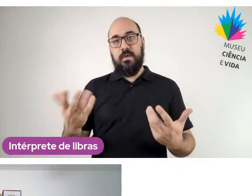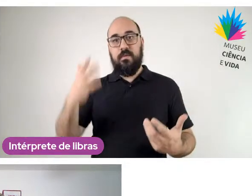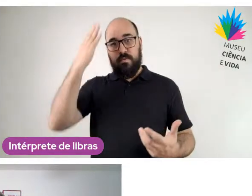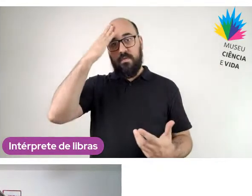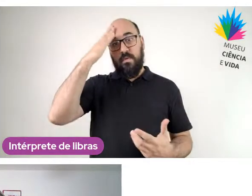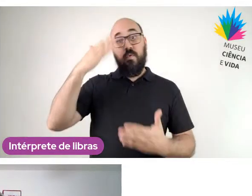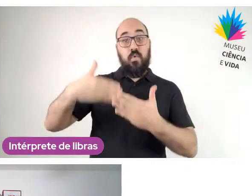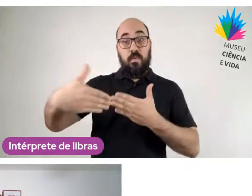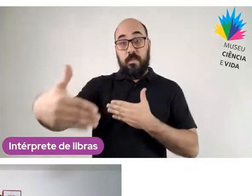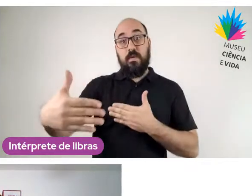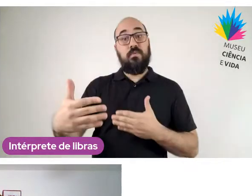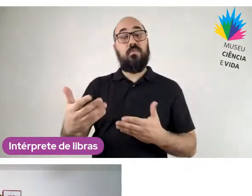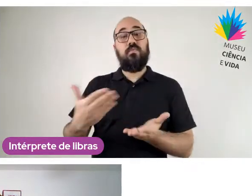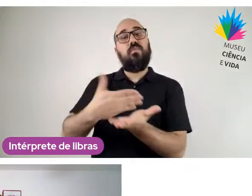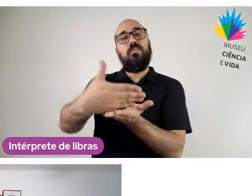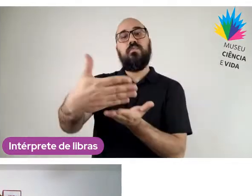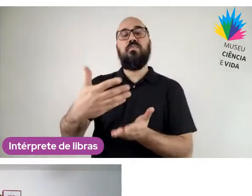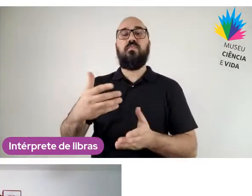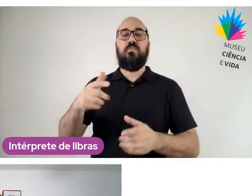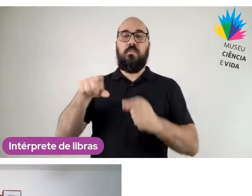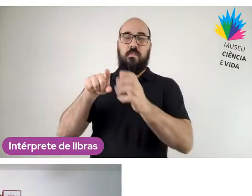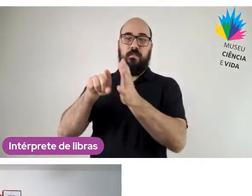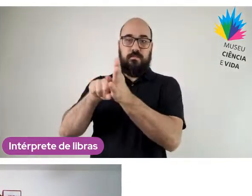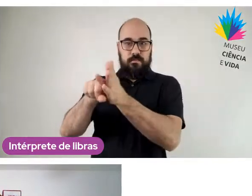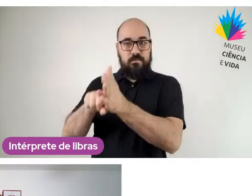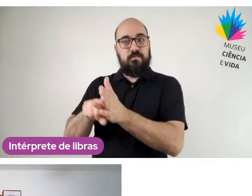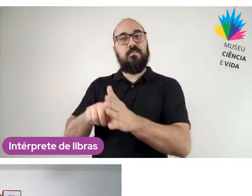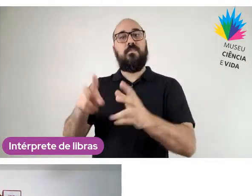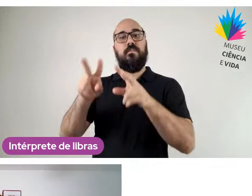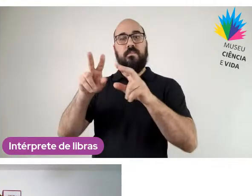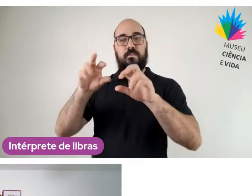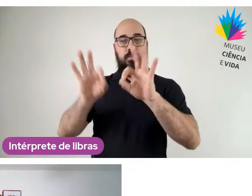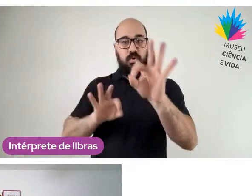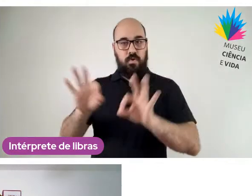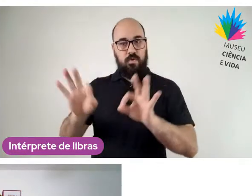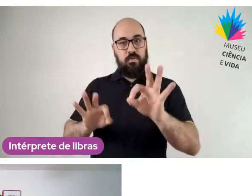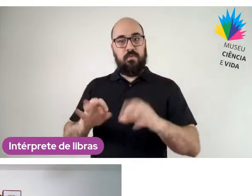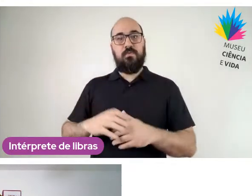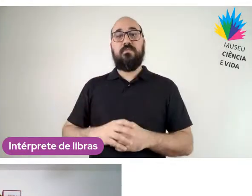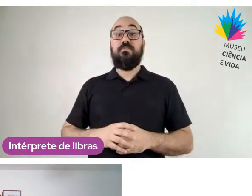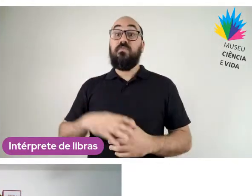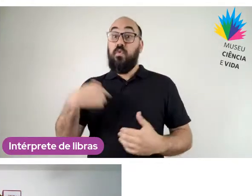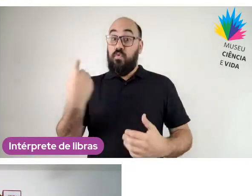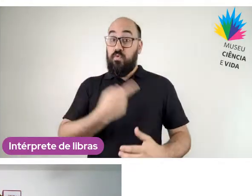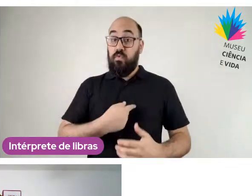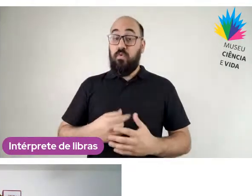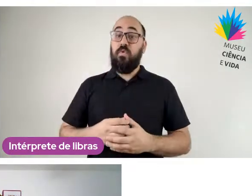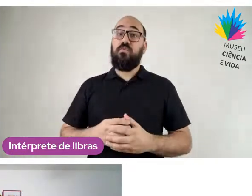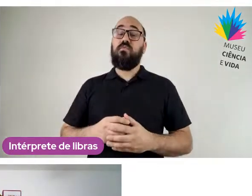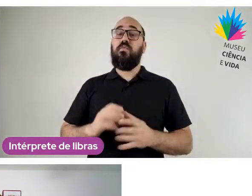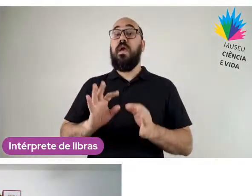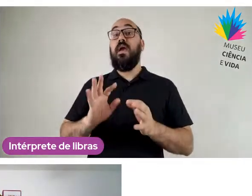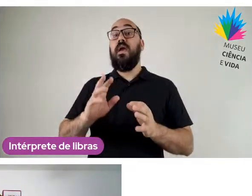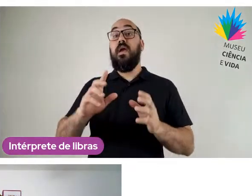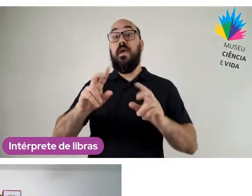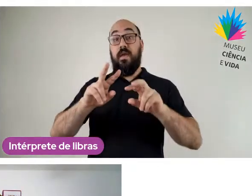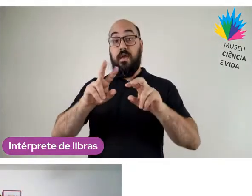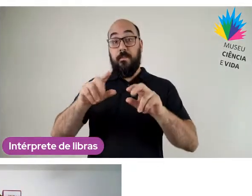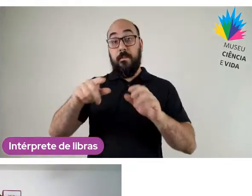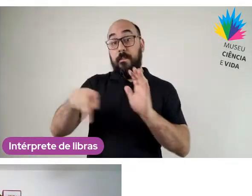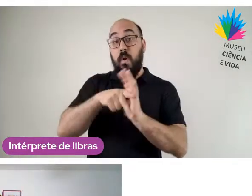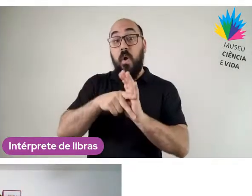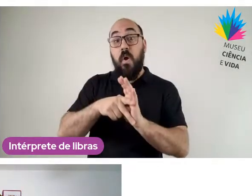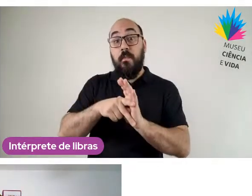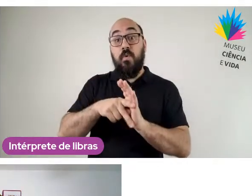vacinação nos proporcionou, a gente conseguiu trocar esse evento de um evento 100% remoto para um evento híbrido,